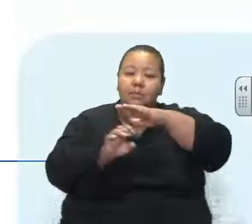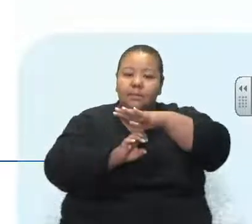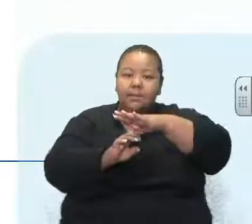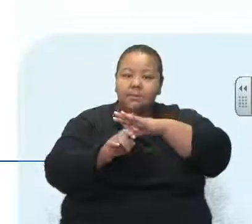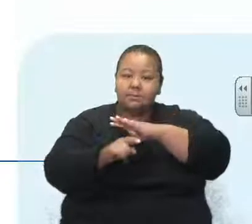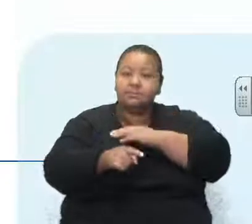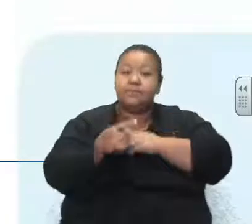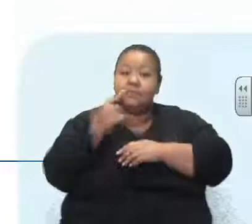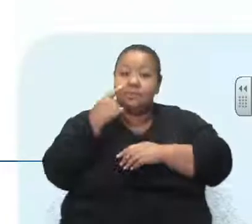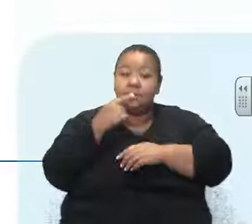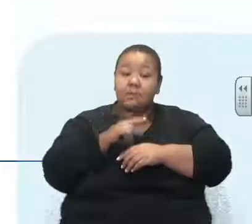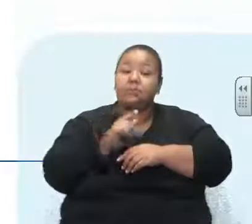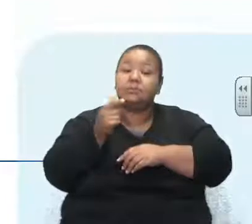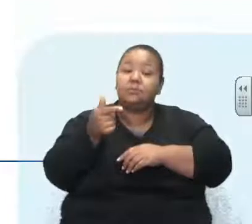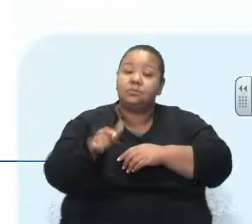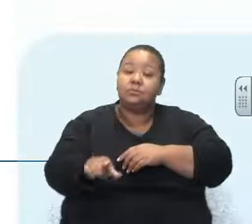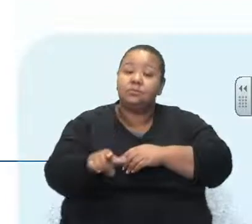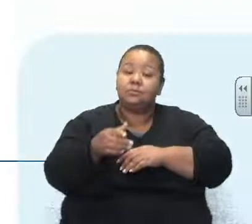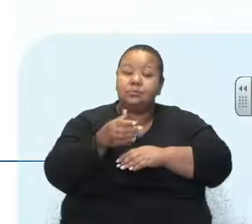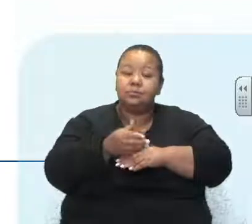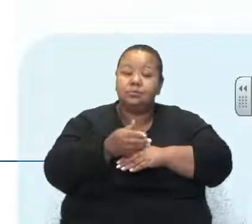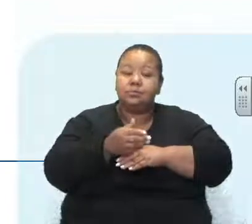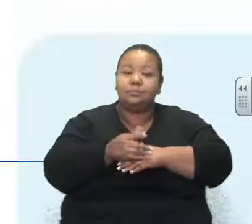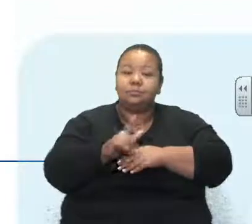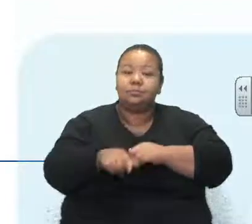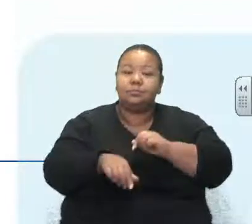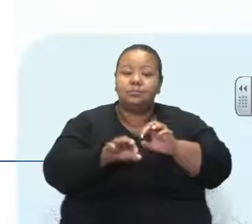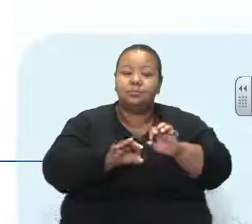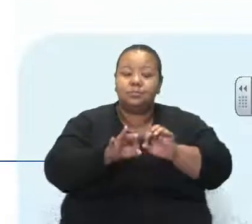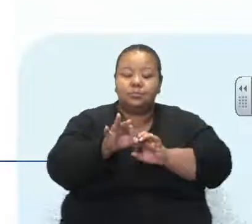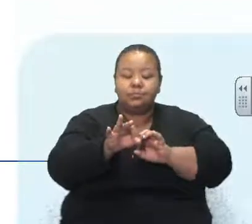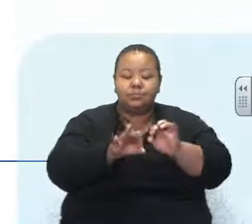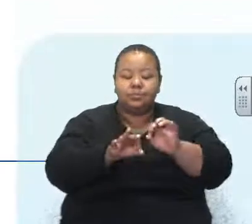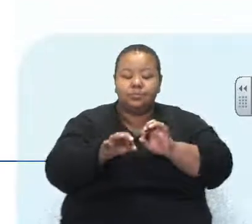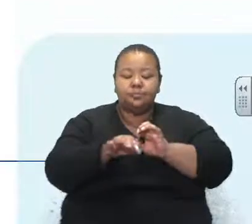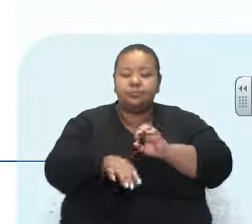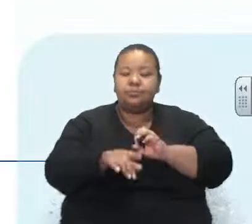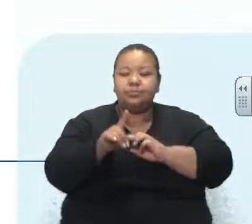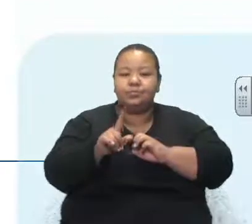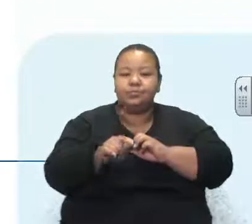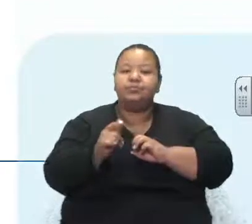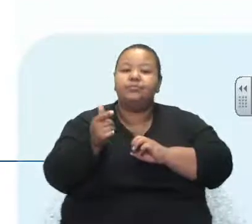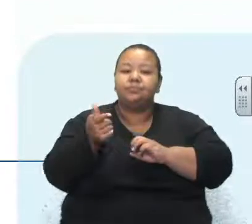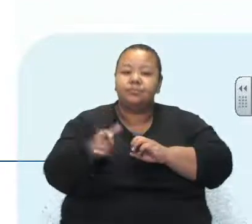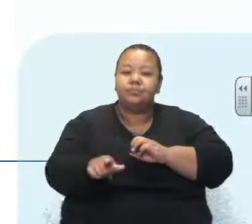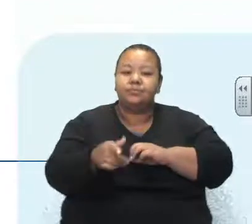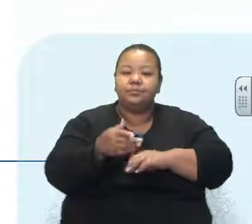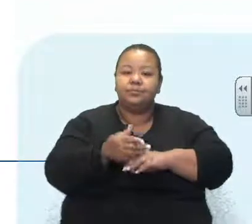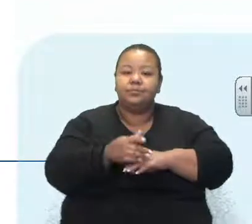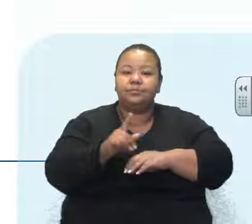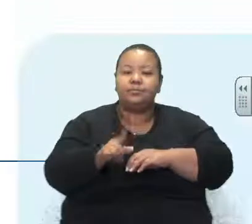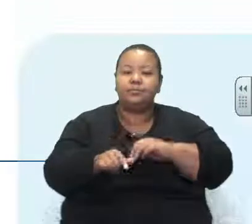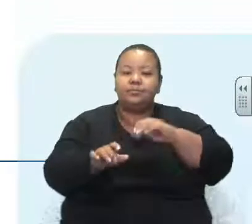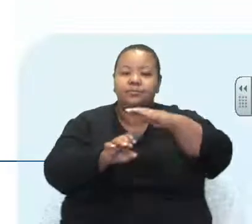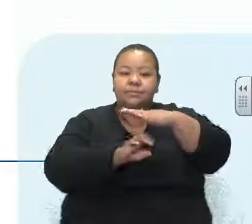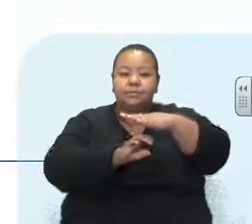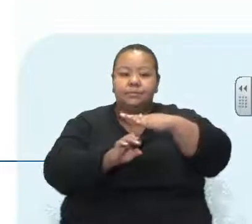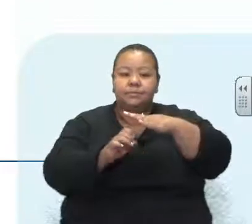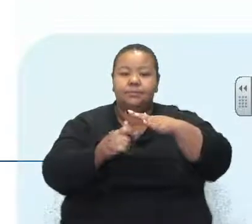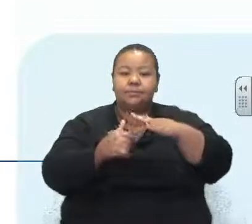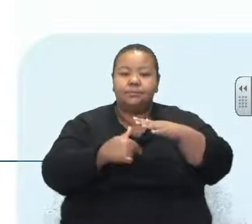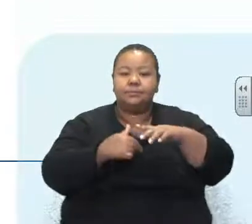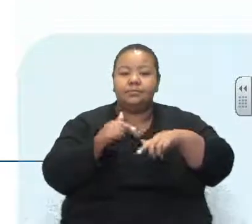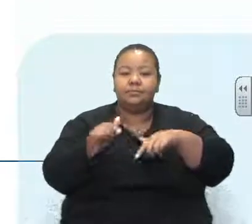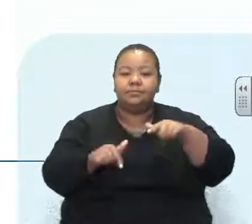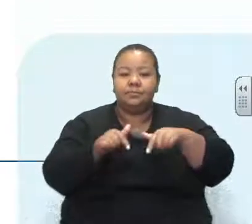Só a partir daí que eu consigo mensurar, que eu consigo tomar ações. Qual é a empresa que eu vou trabalhar